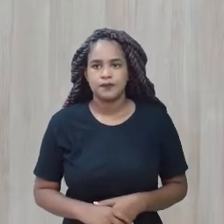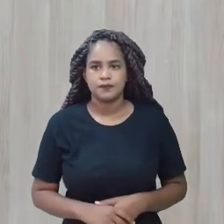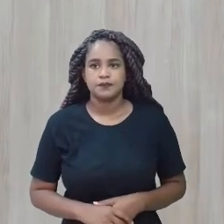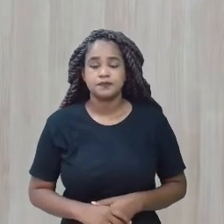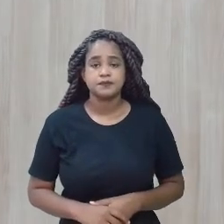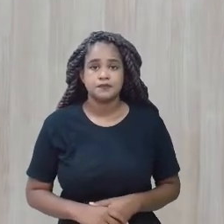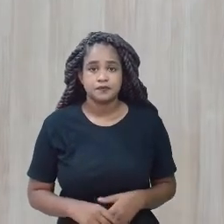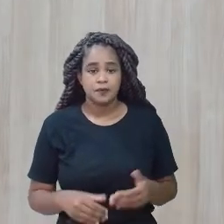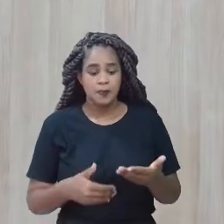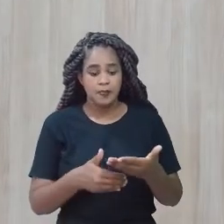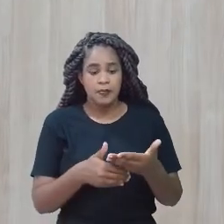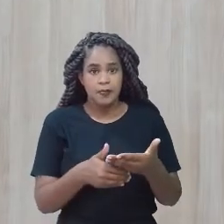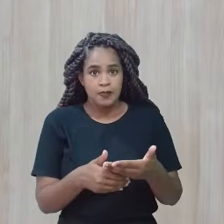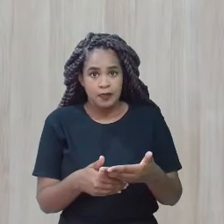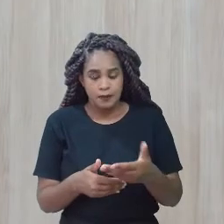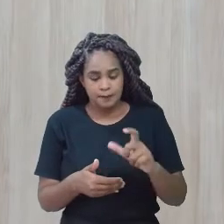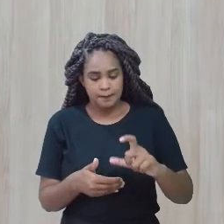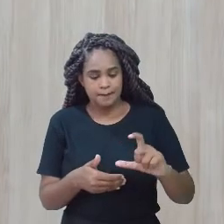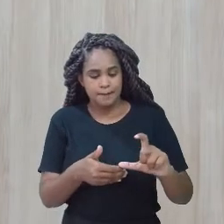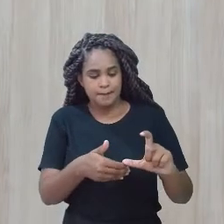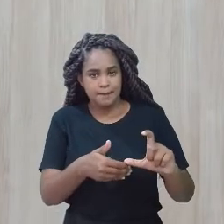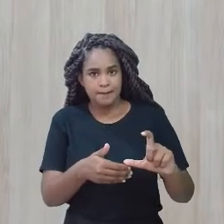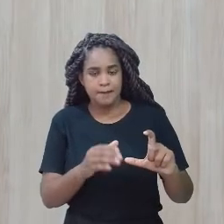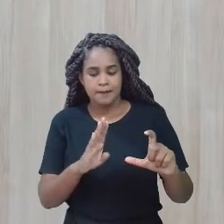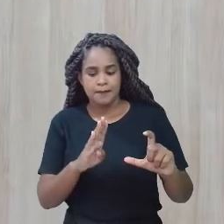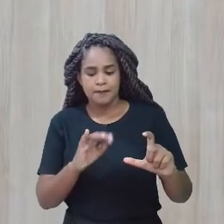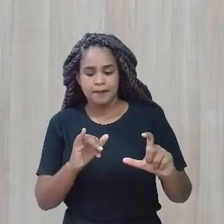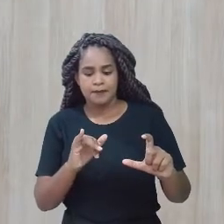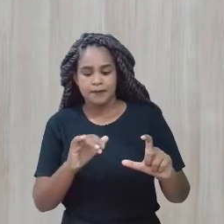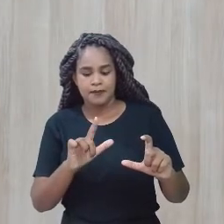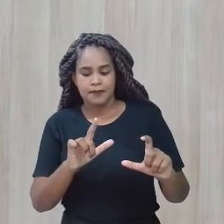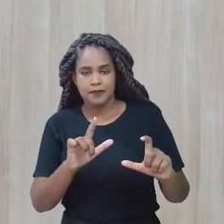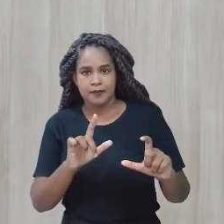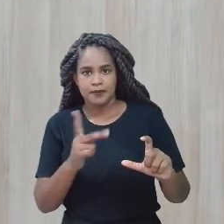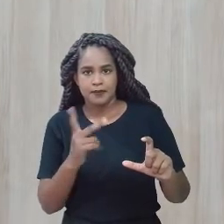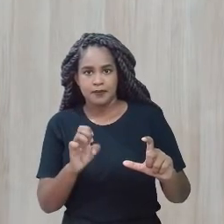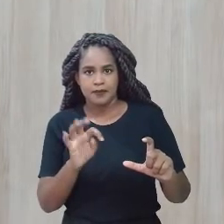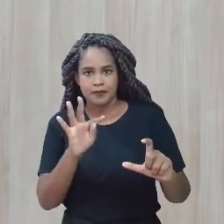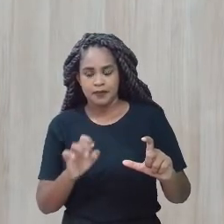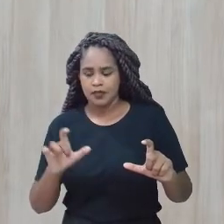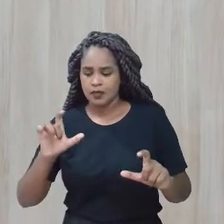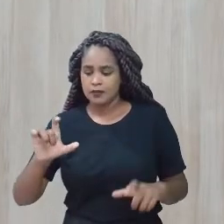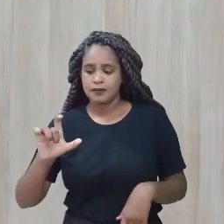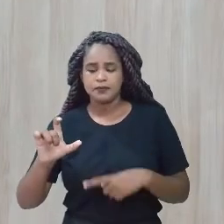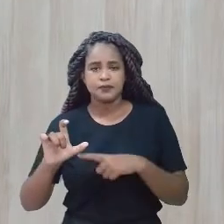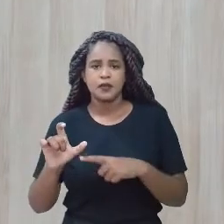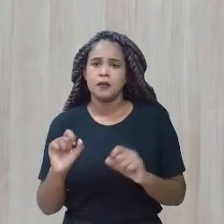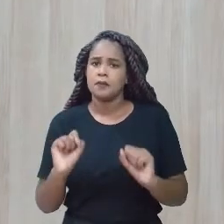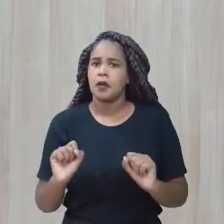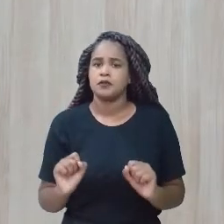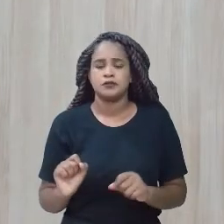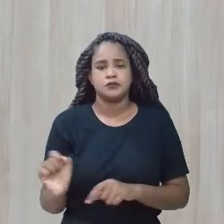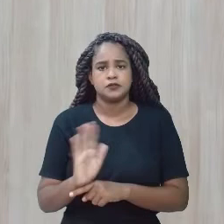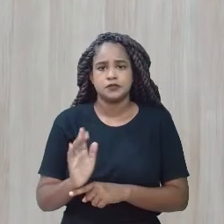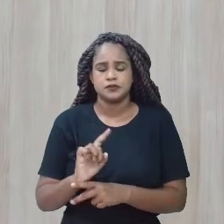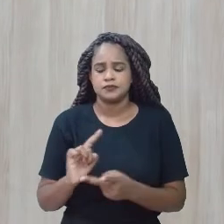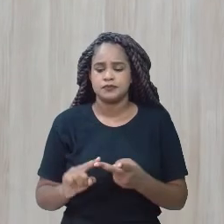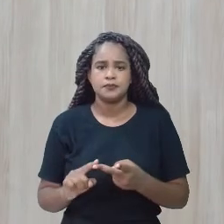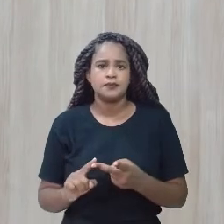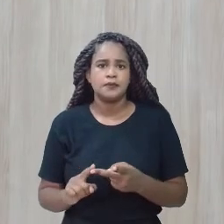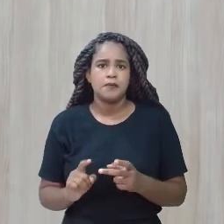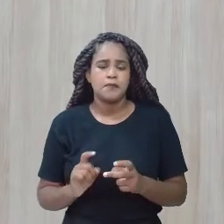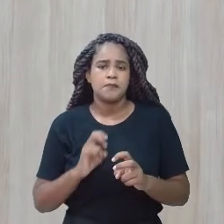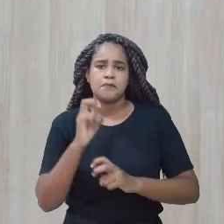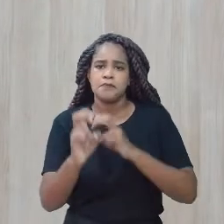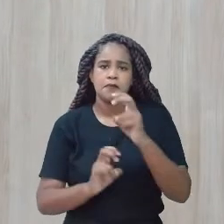O bilhete, e aí o bilhete de cinema, o bilhete do parque, o bilhete do circo. E